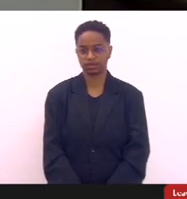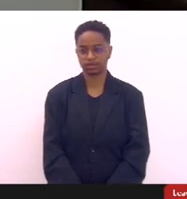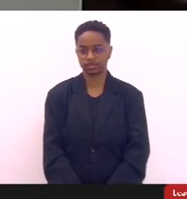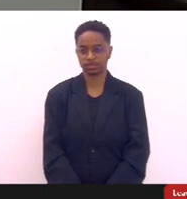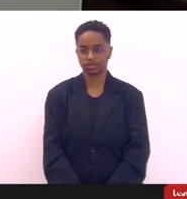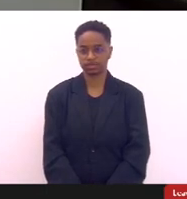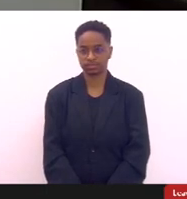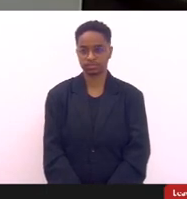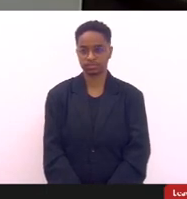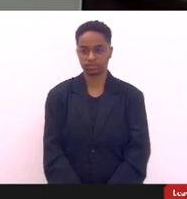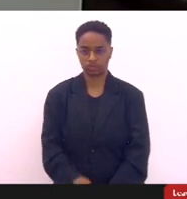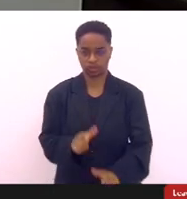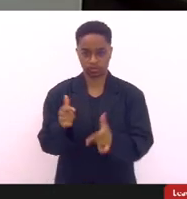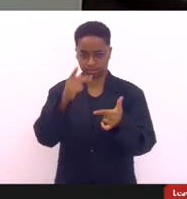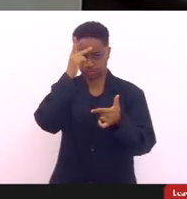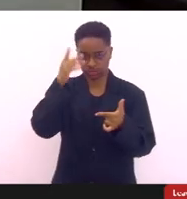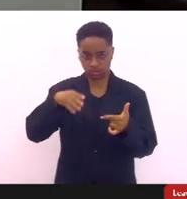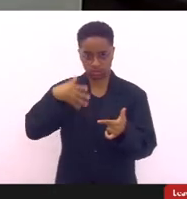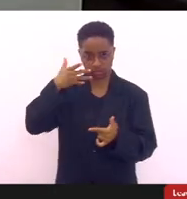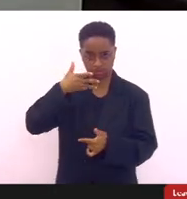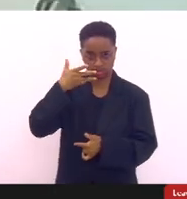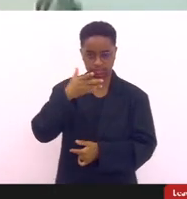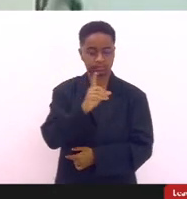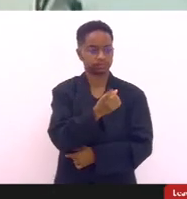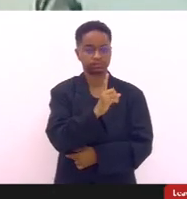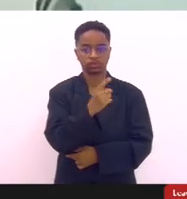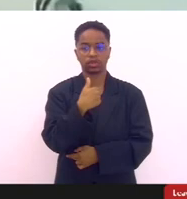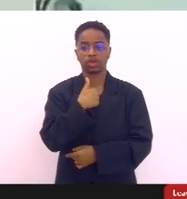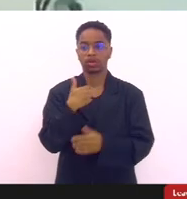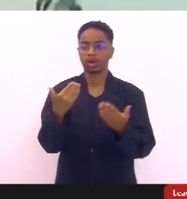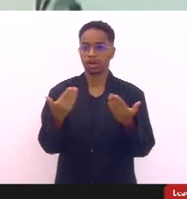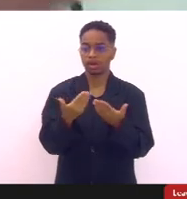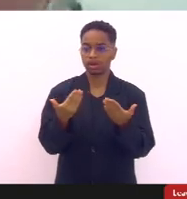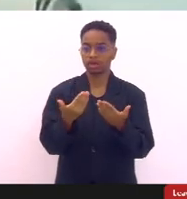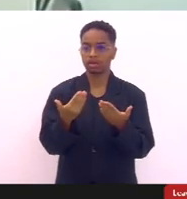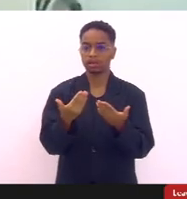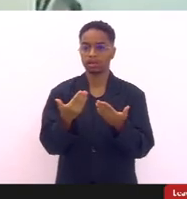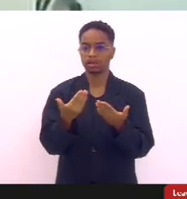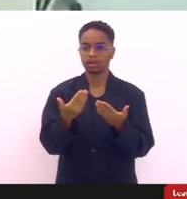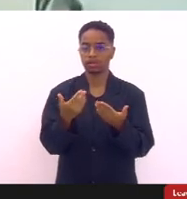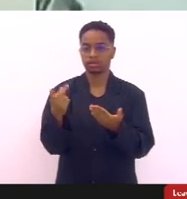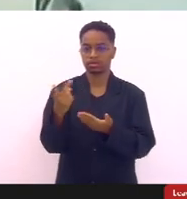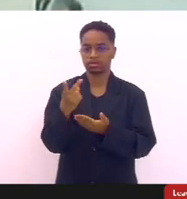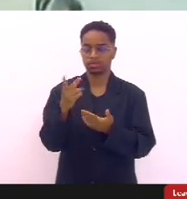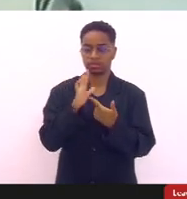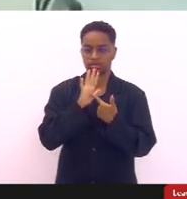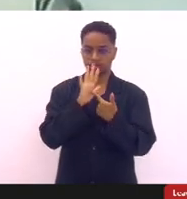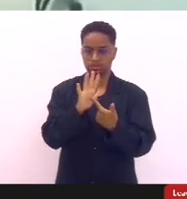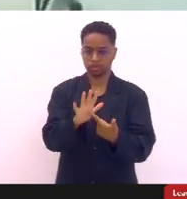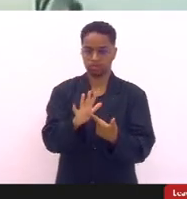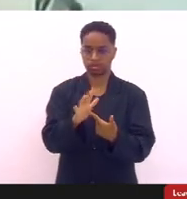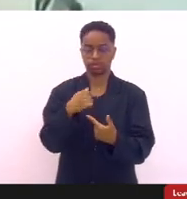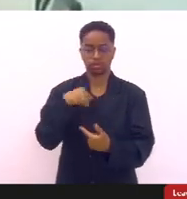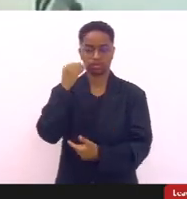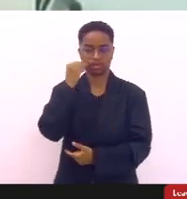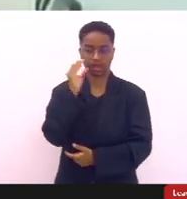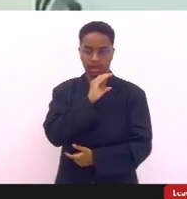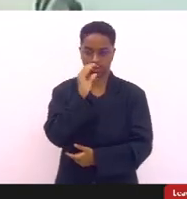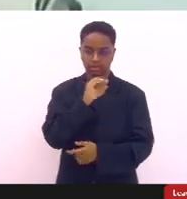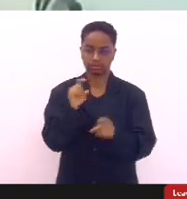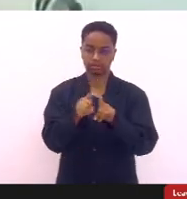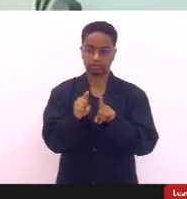Mais alguém, doutor Mário? Agora eu vou fazer. A gente vai fazer as duas apresentações. Eu vou tentar ser rápido também,